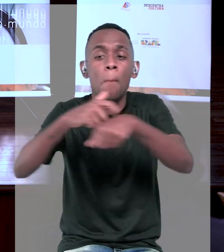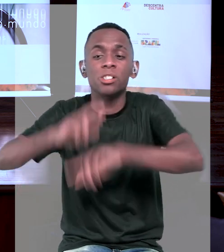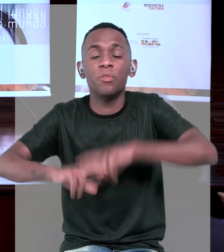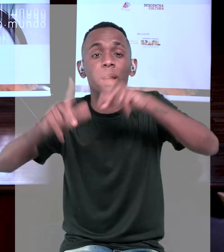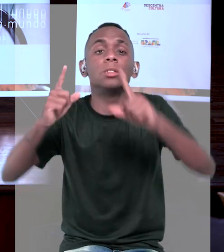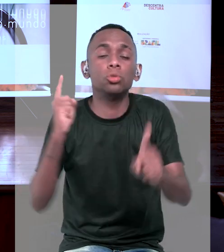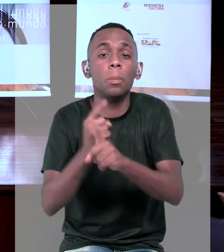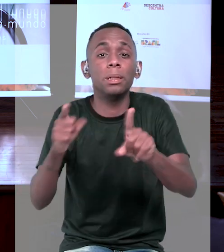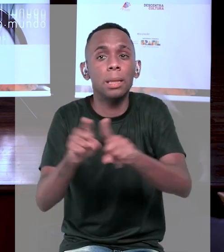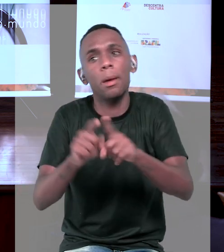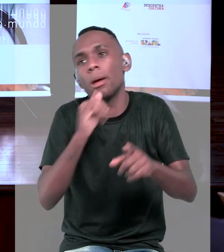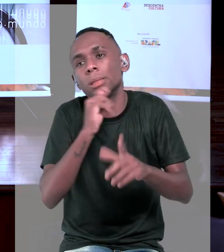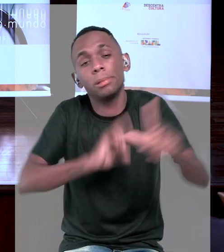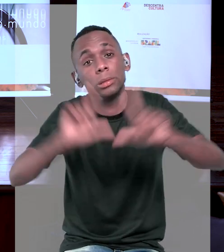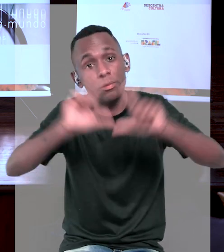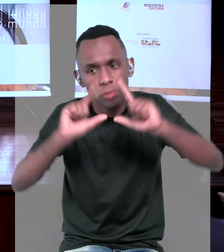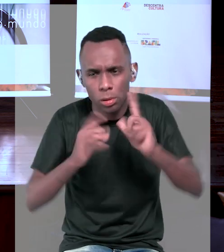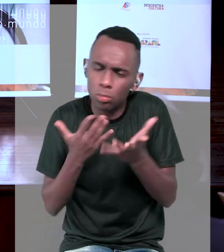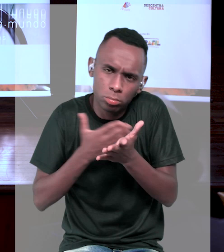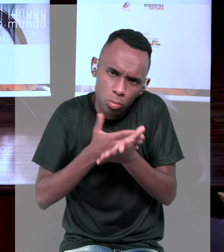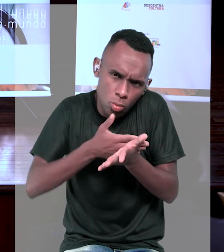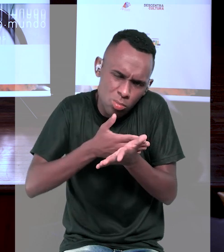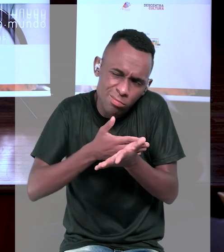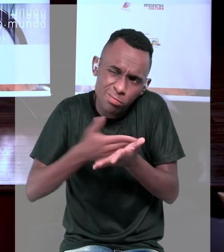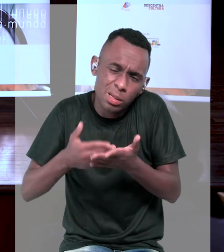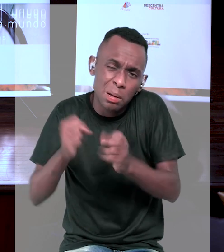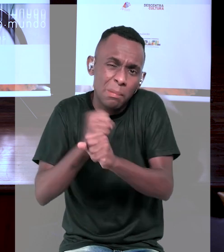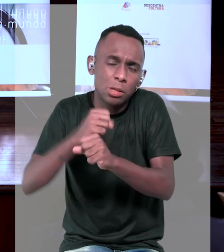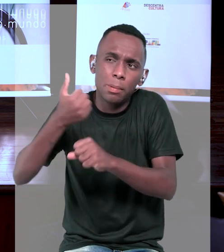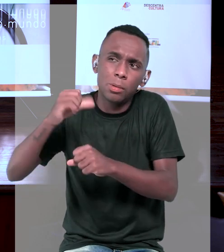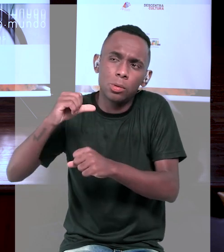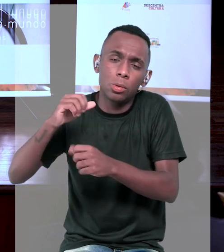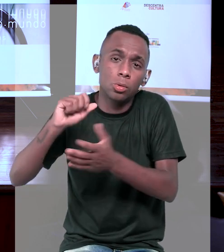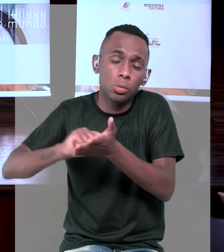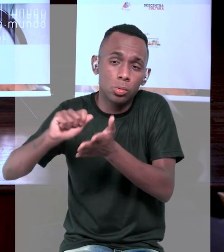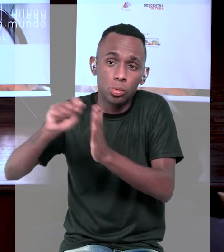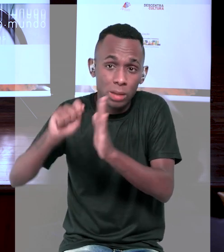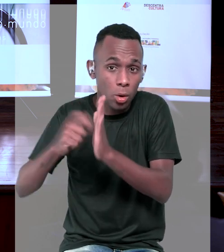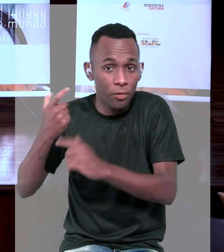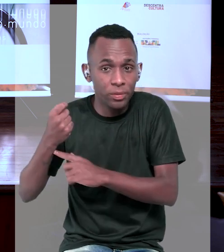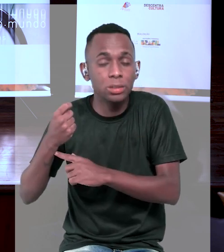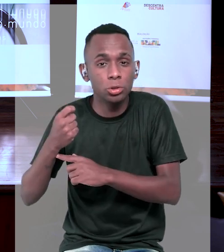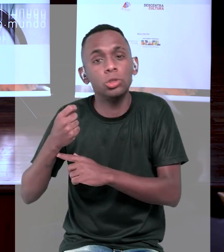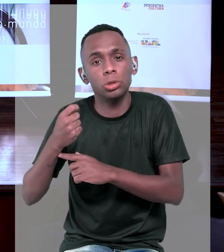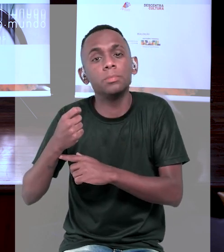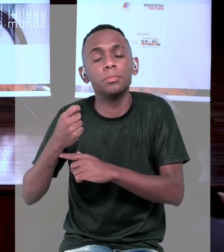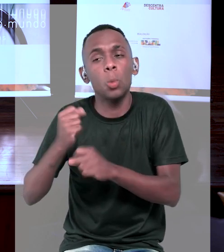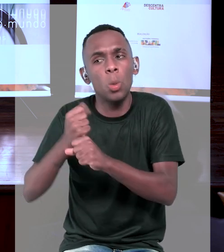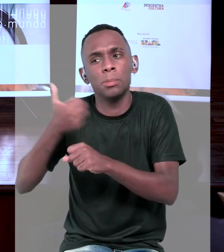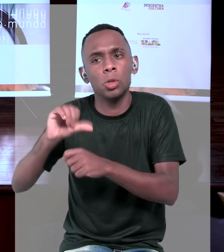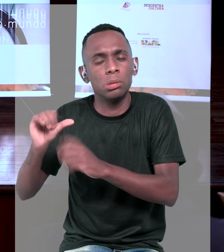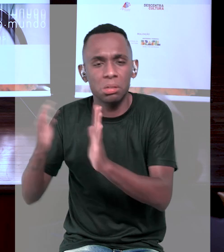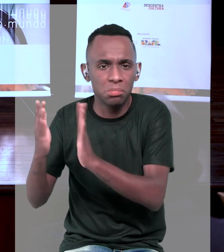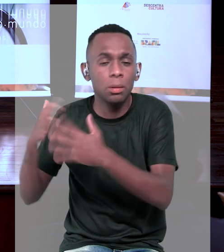no começo, meados do século XX, era apontada como um